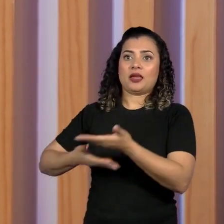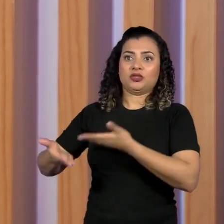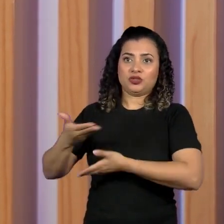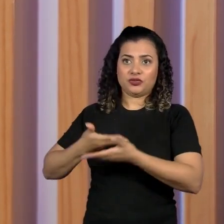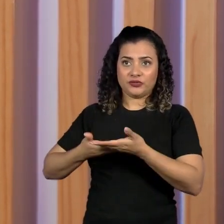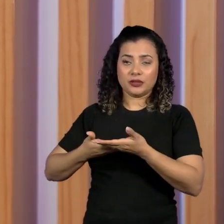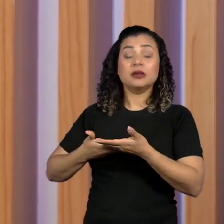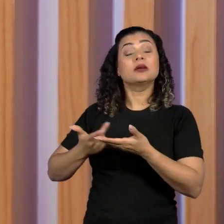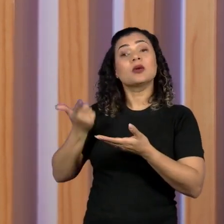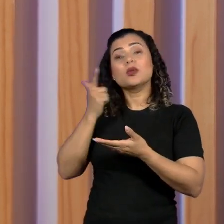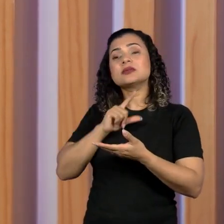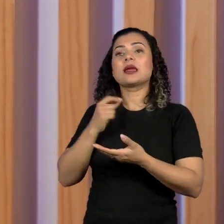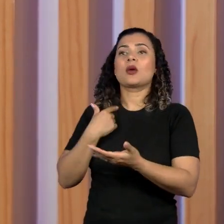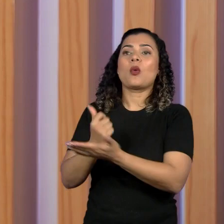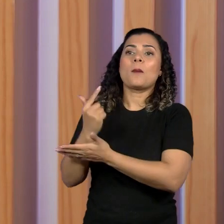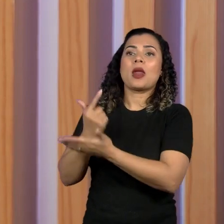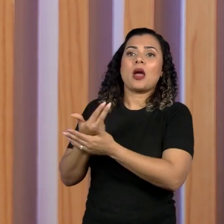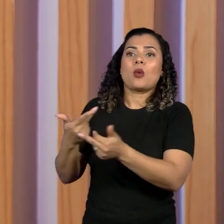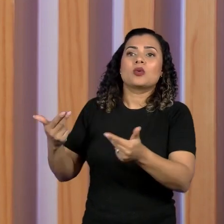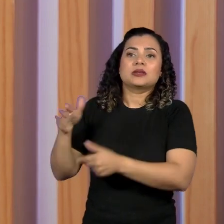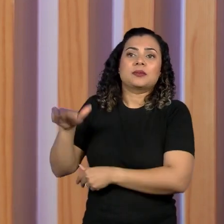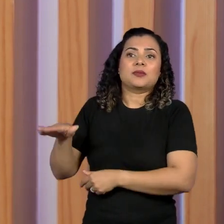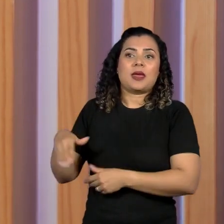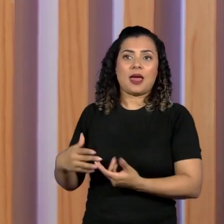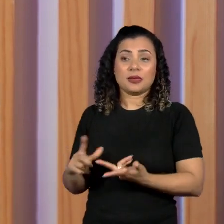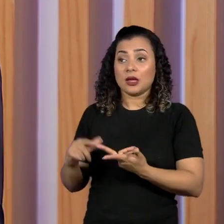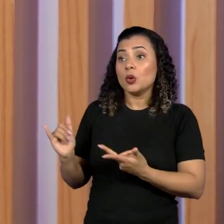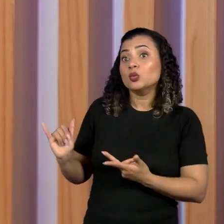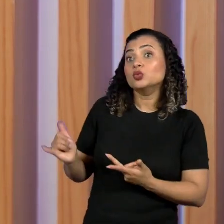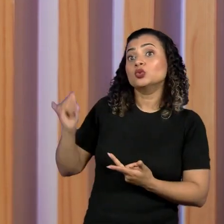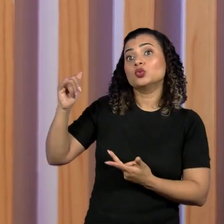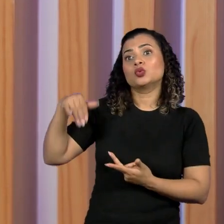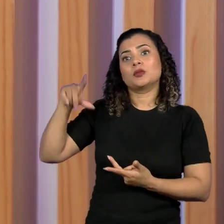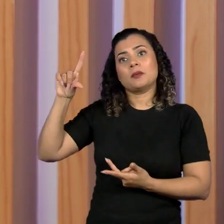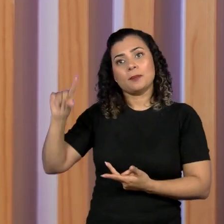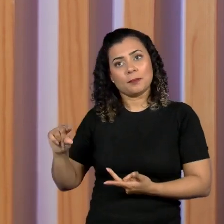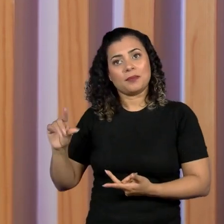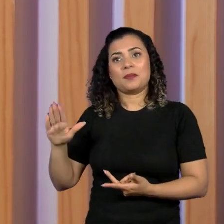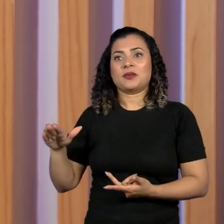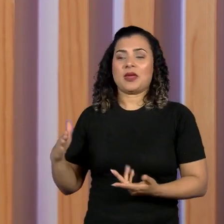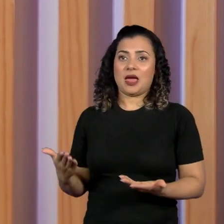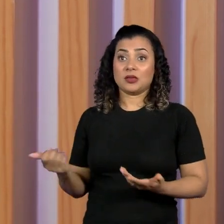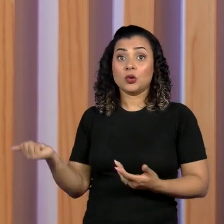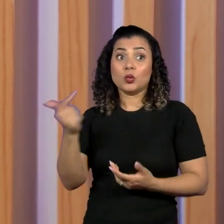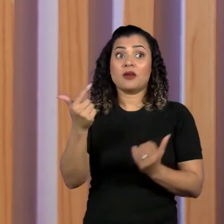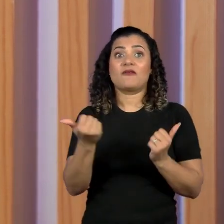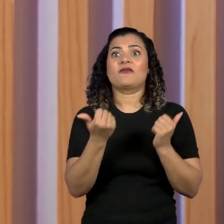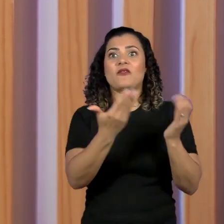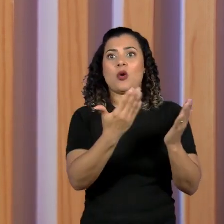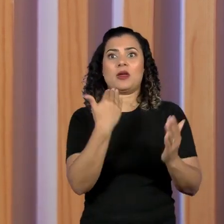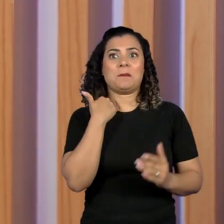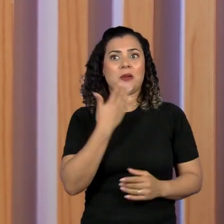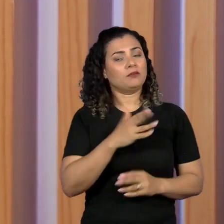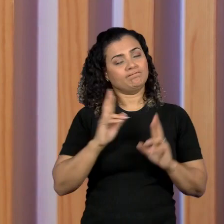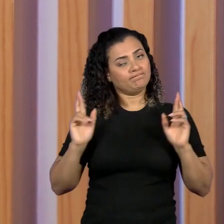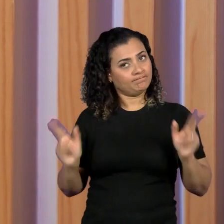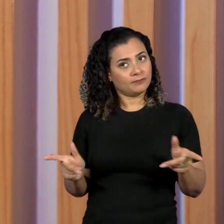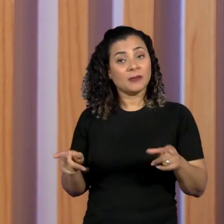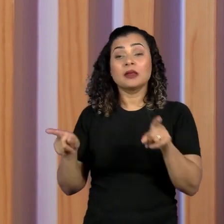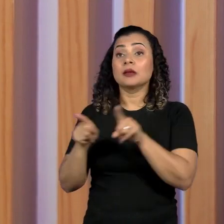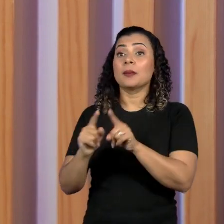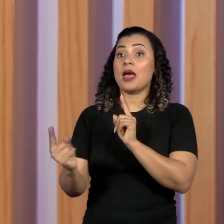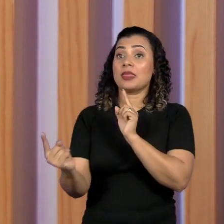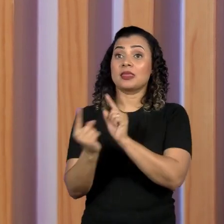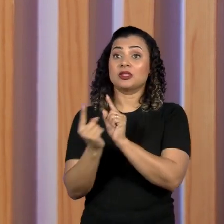a produtos mais baratos, a uma taxa de juros muito menor da que o mercado oferece e o mais importante é o atendimento.